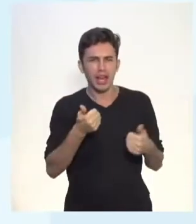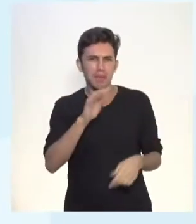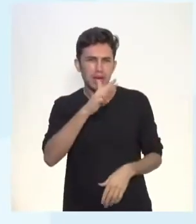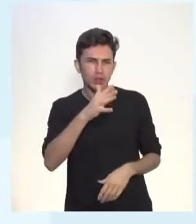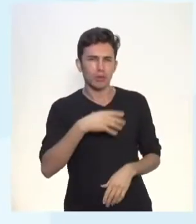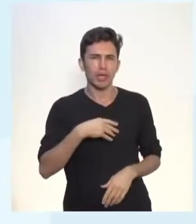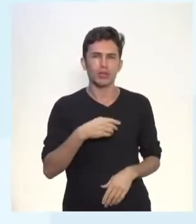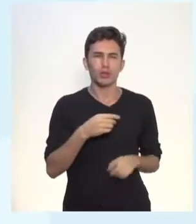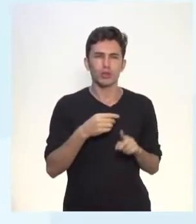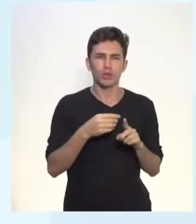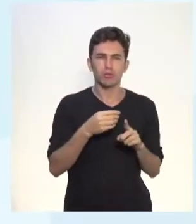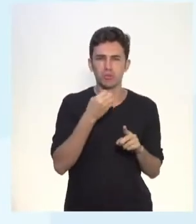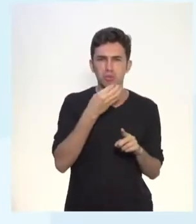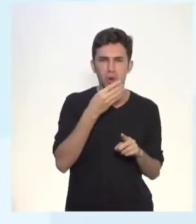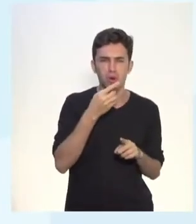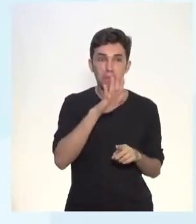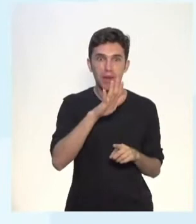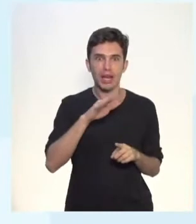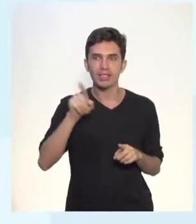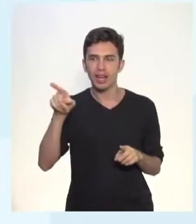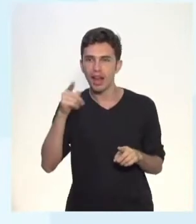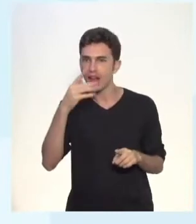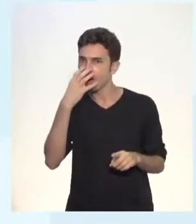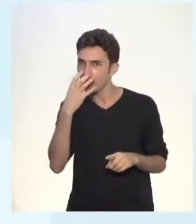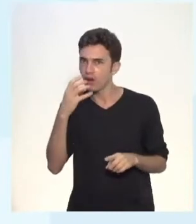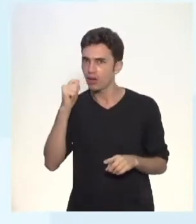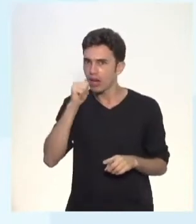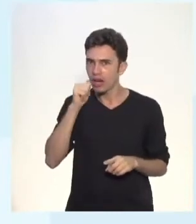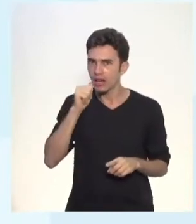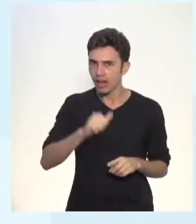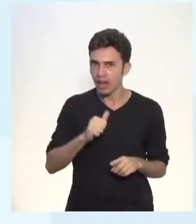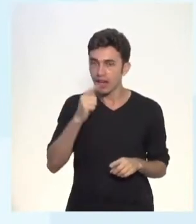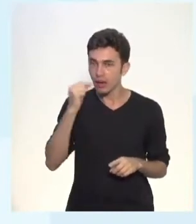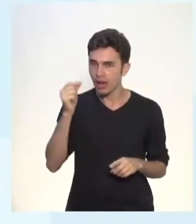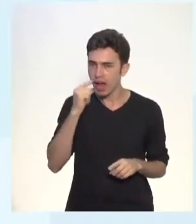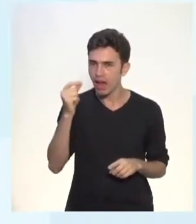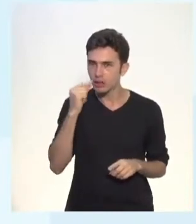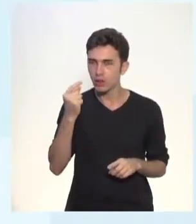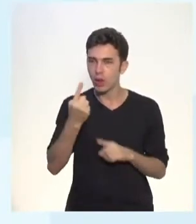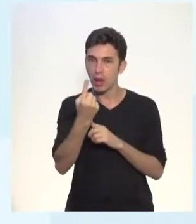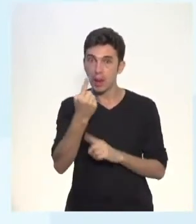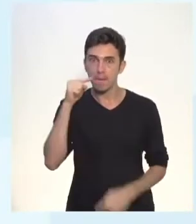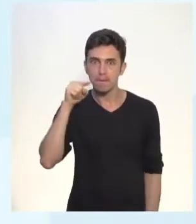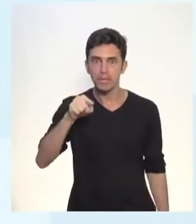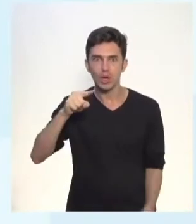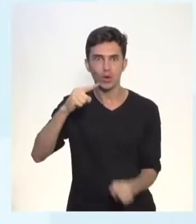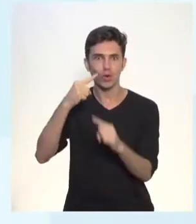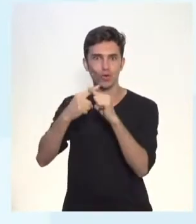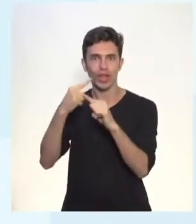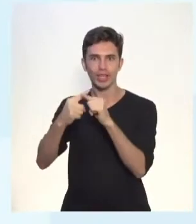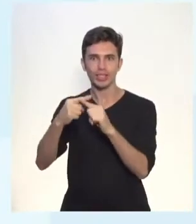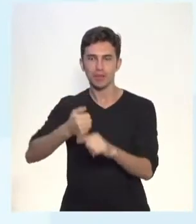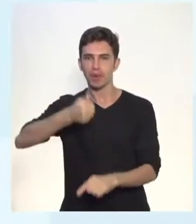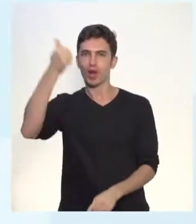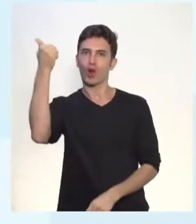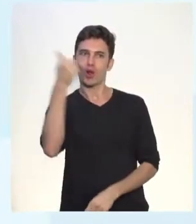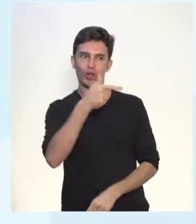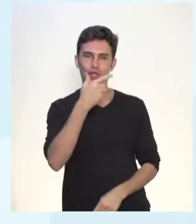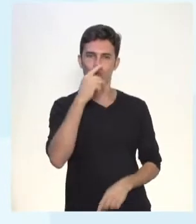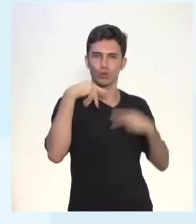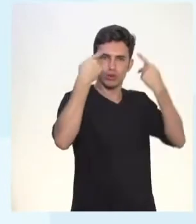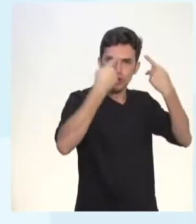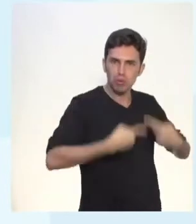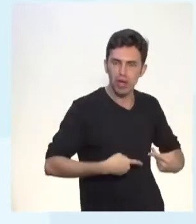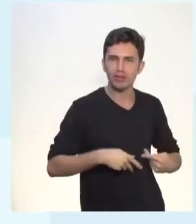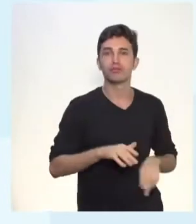100.000 vezes a mais do que do homem. Especialistas alertam para ficarmos atentos, pois os pets